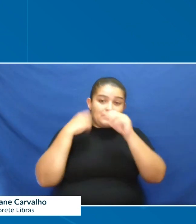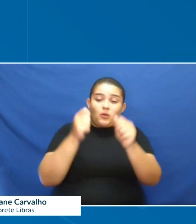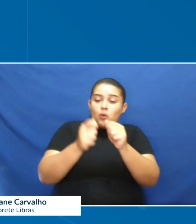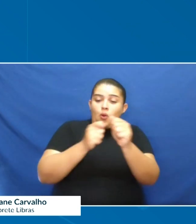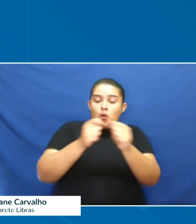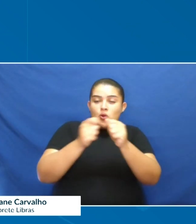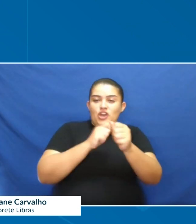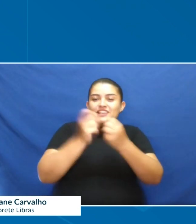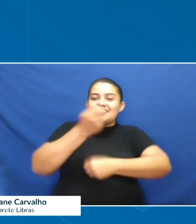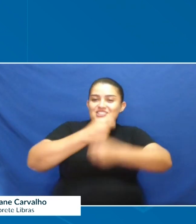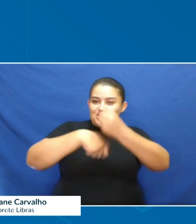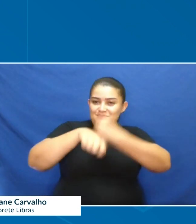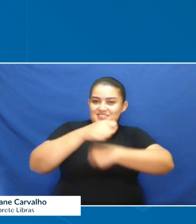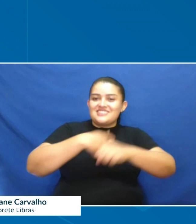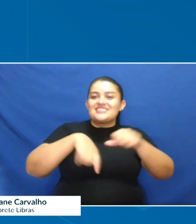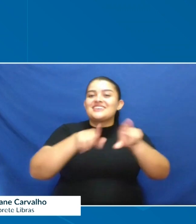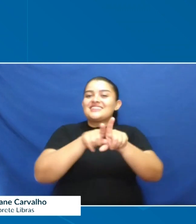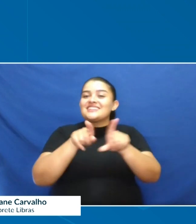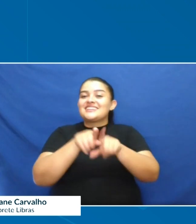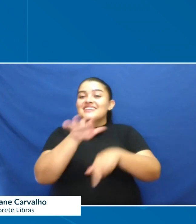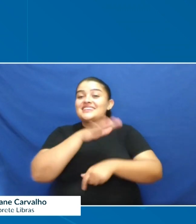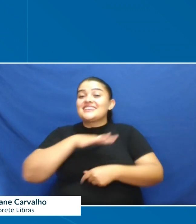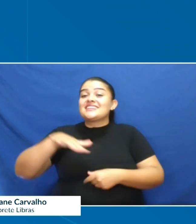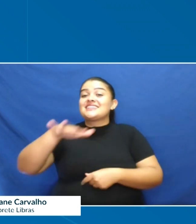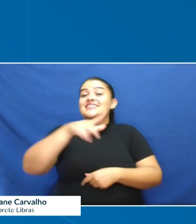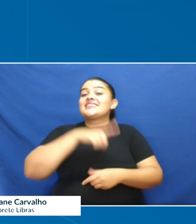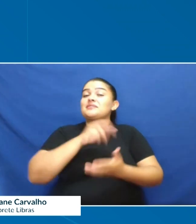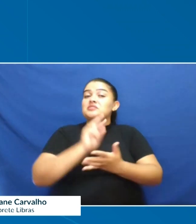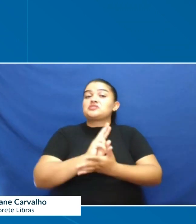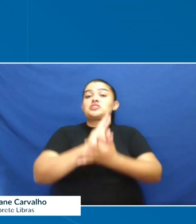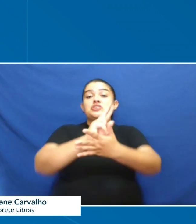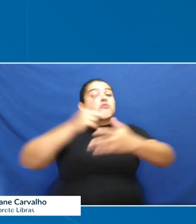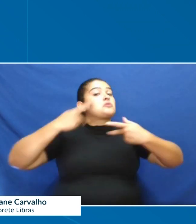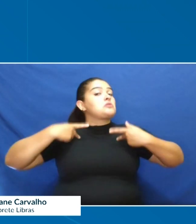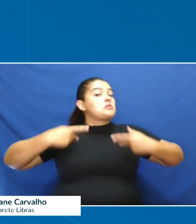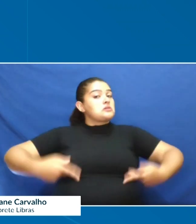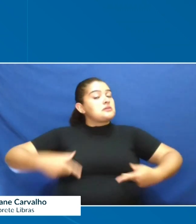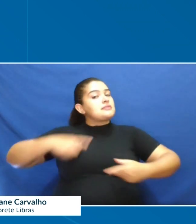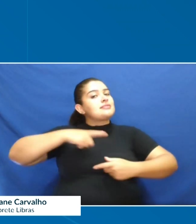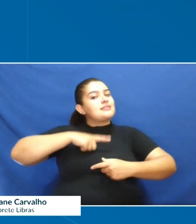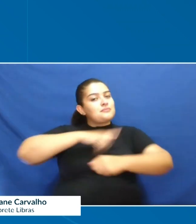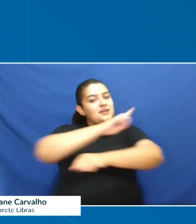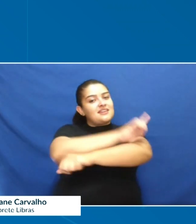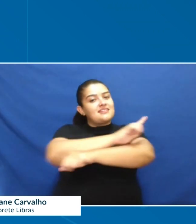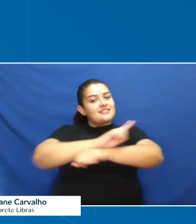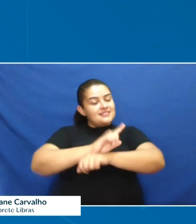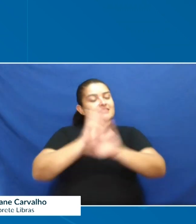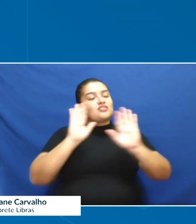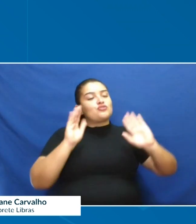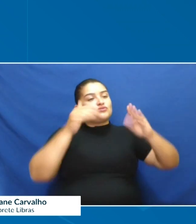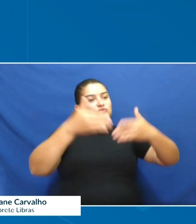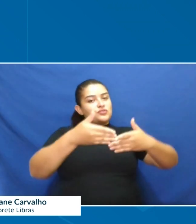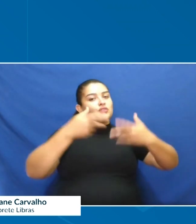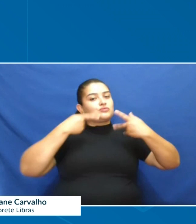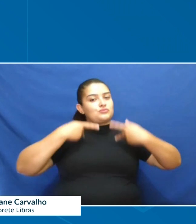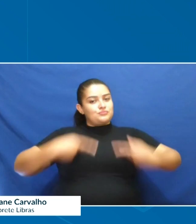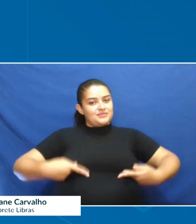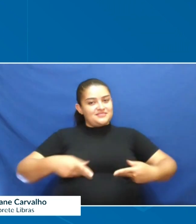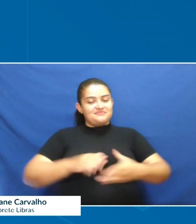essas matérias, e também na parte um pouco de recursos humanos, que a gente tem uma graduação bem voltada para o aspecto